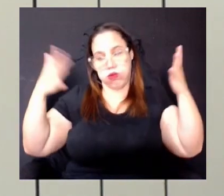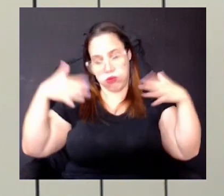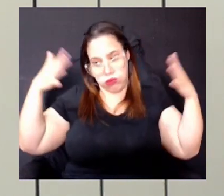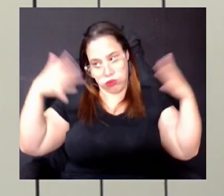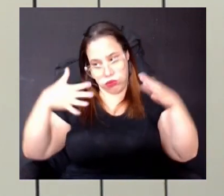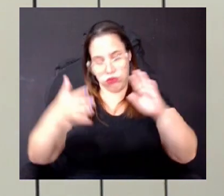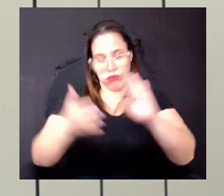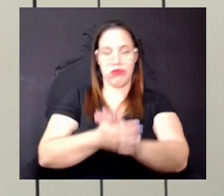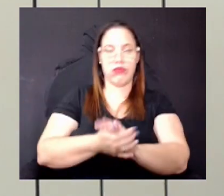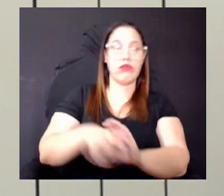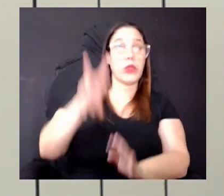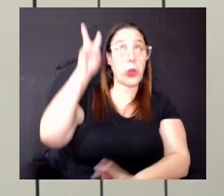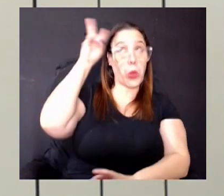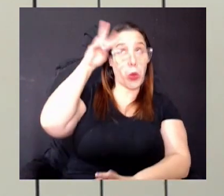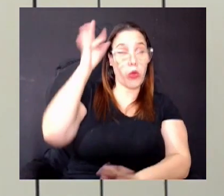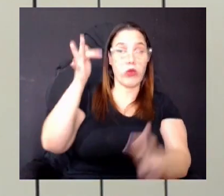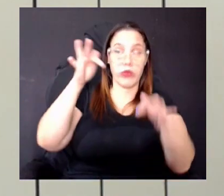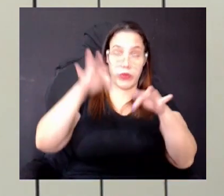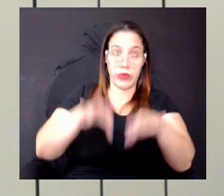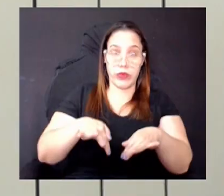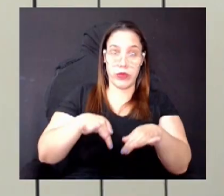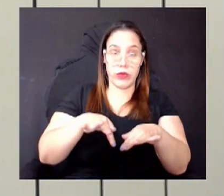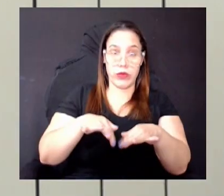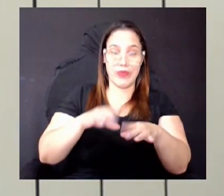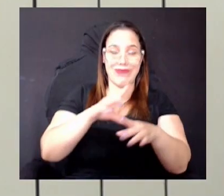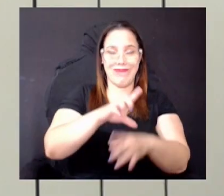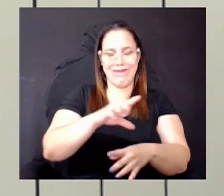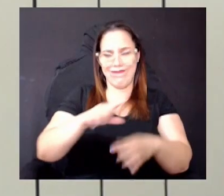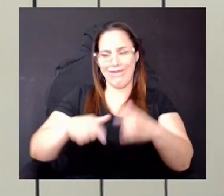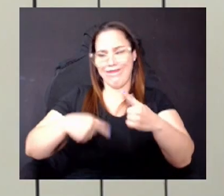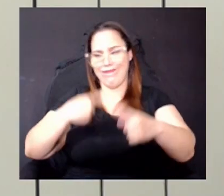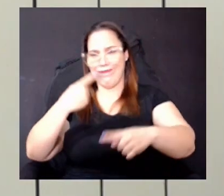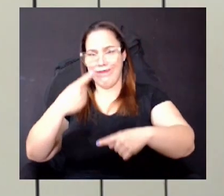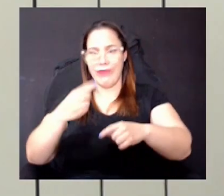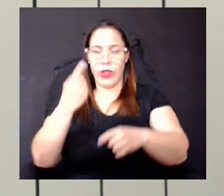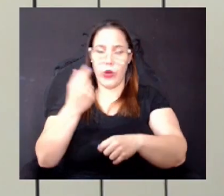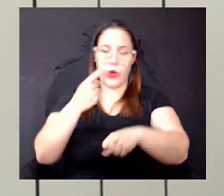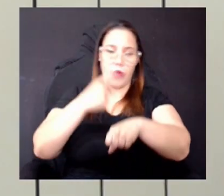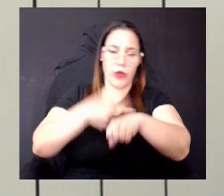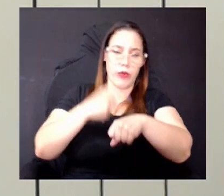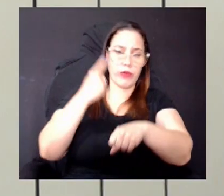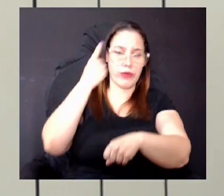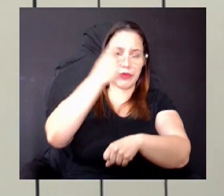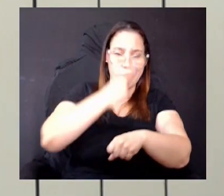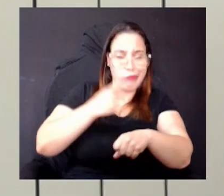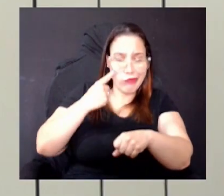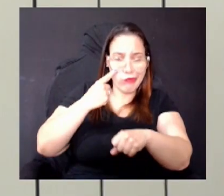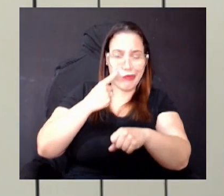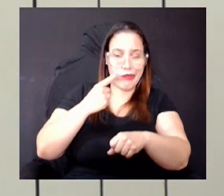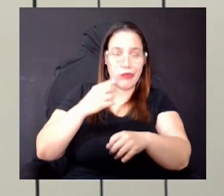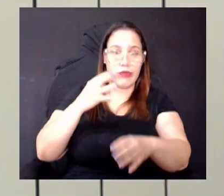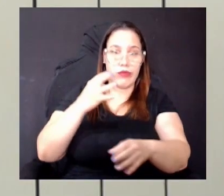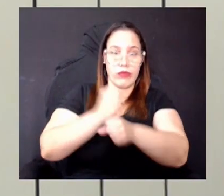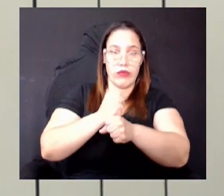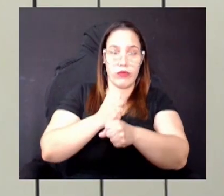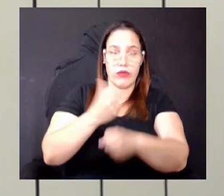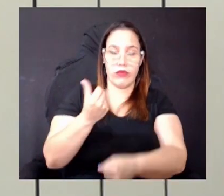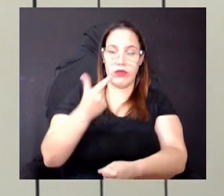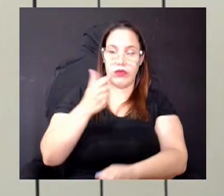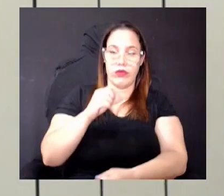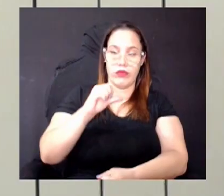que o fim do adiamento de 1 hora no relógio foi oficializado em abril de 2019.